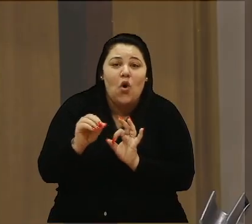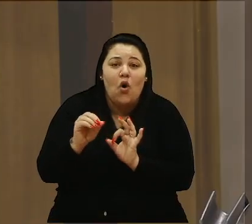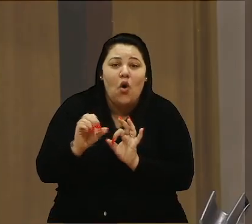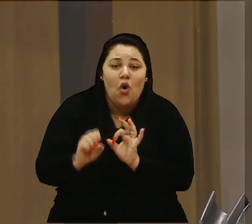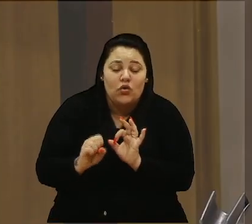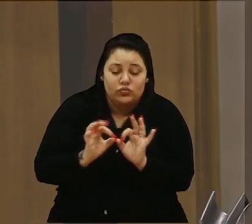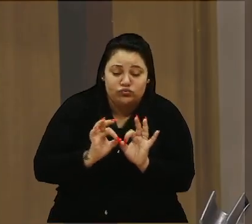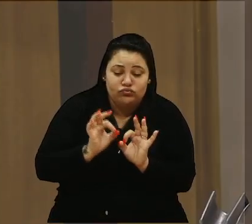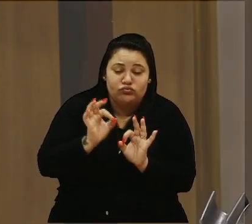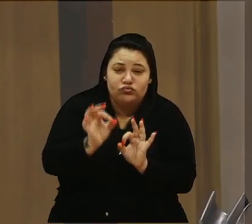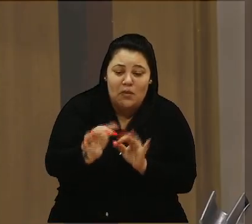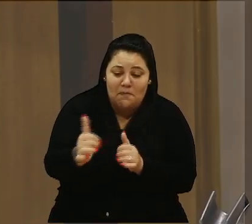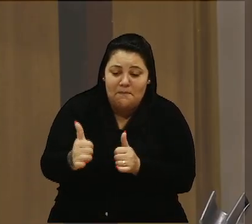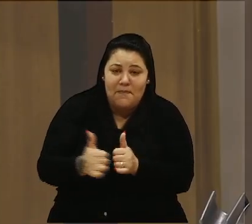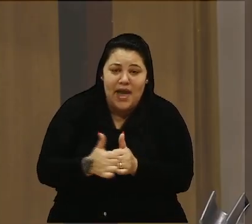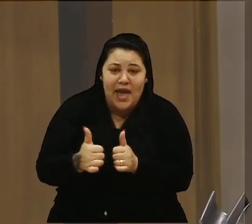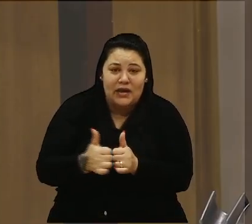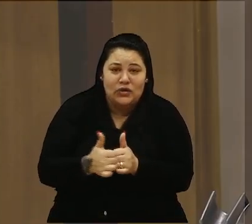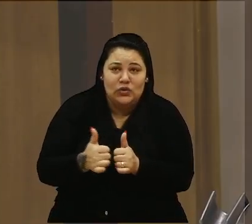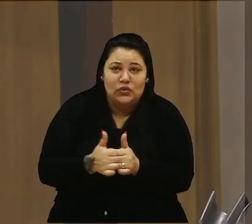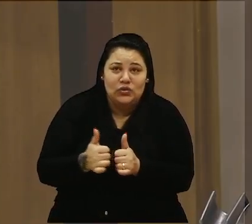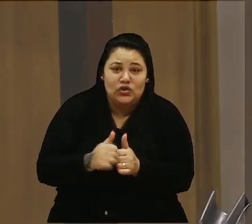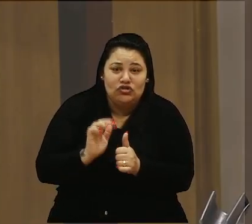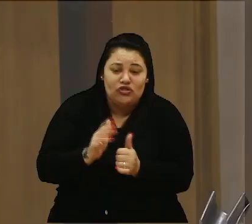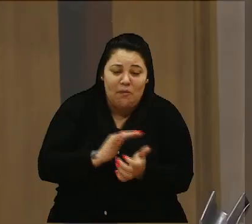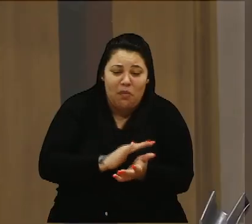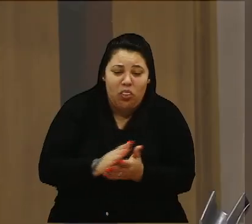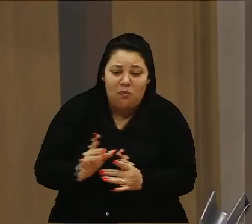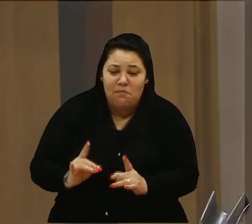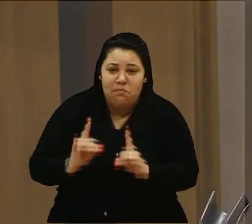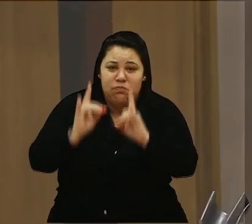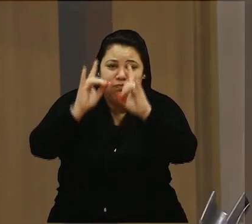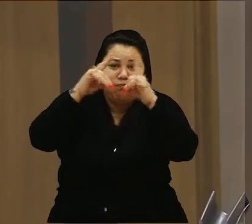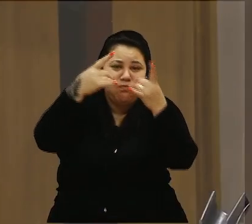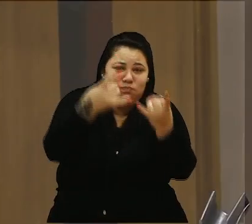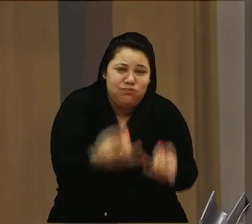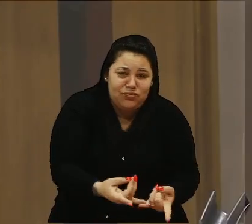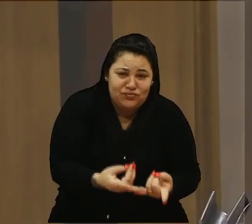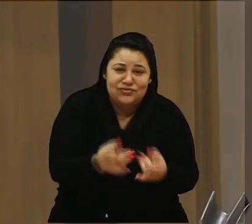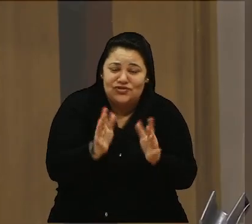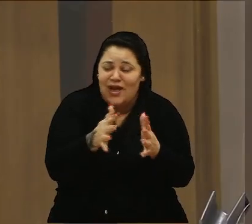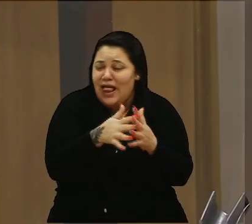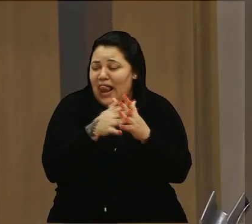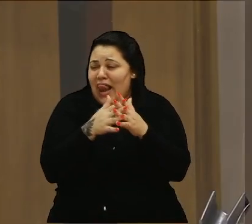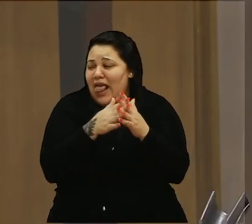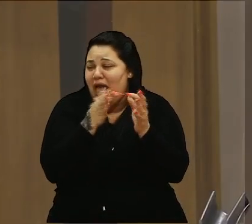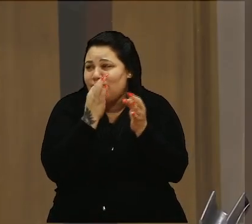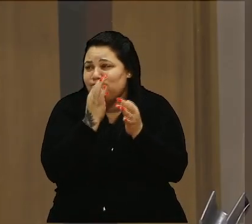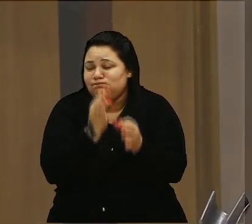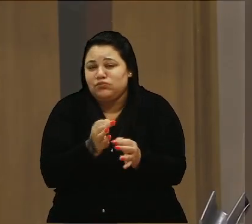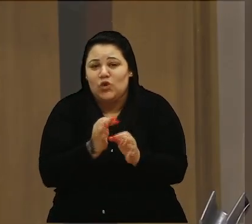próximo aonde caiu um deles lá, já derrubou o prédio, já fez uma confusão enorme.